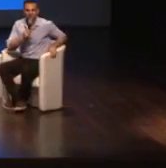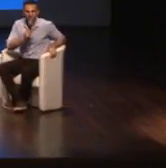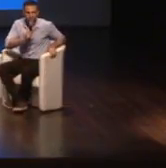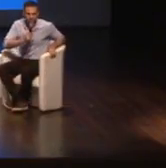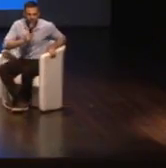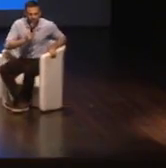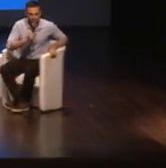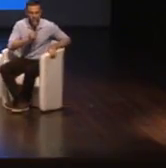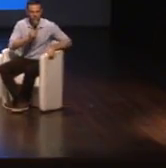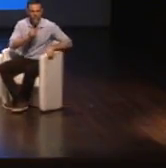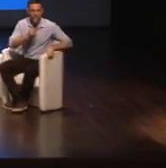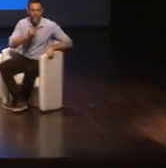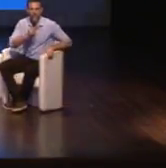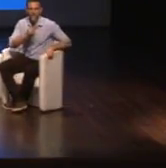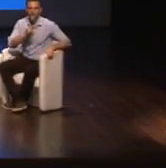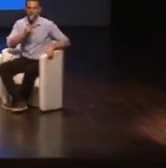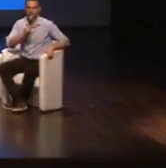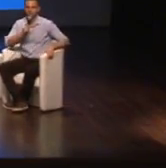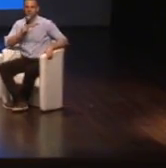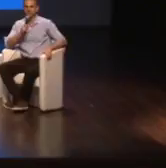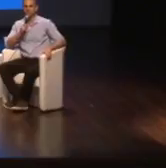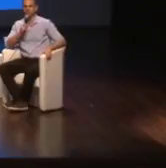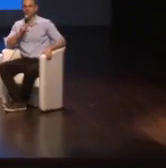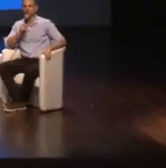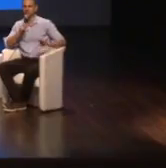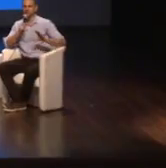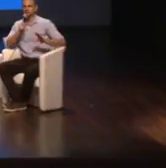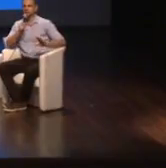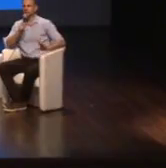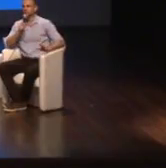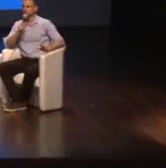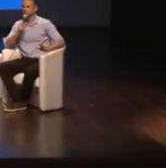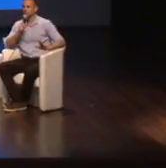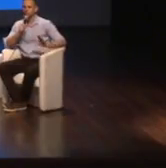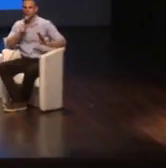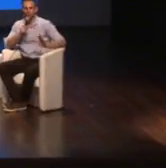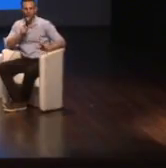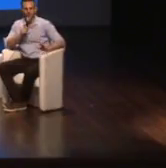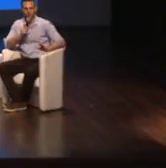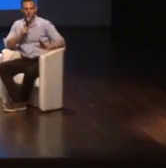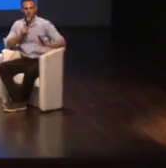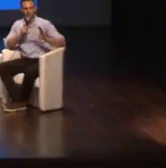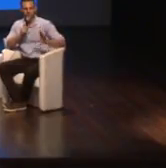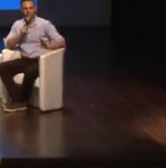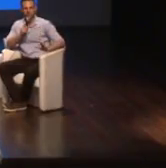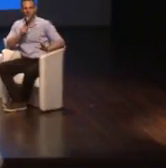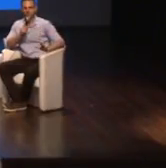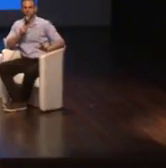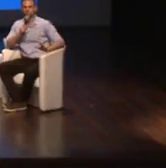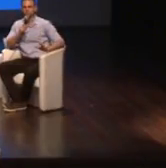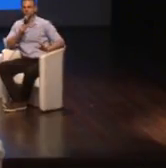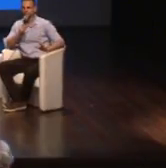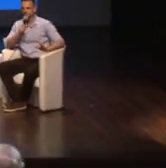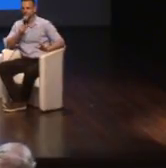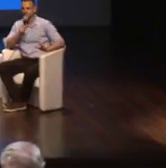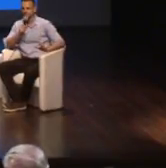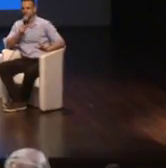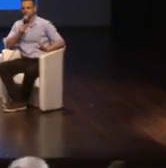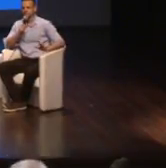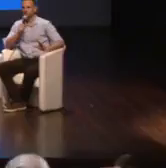ideia. Vocês viram na programação que nós temos aí prevista uma conversa, uma mesa de debate com